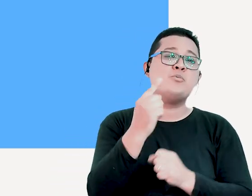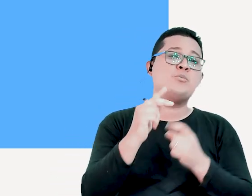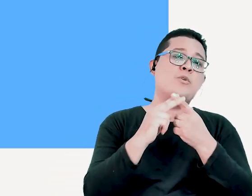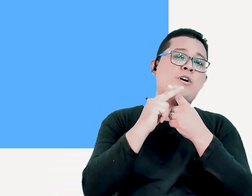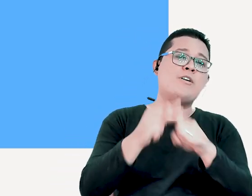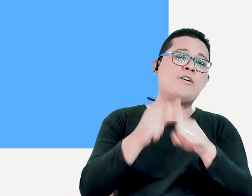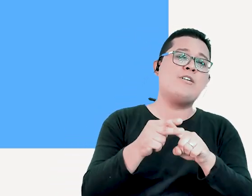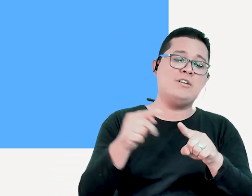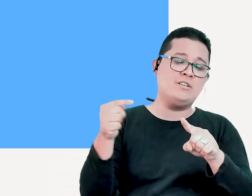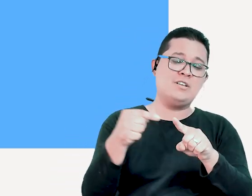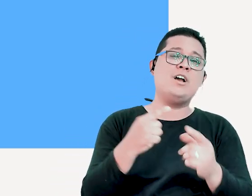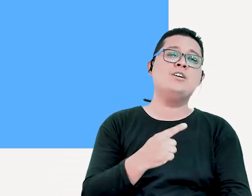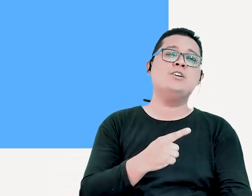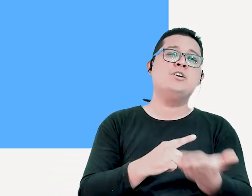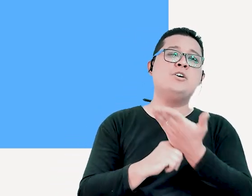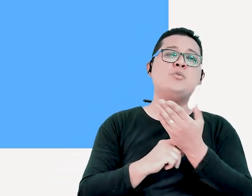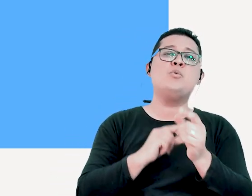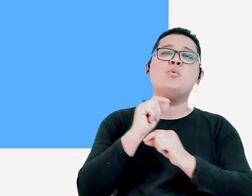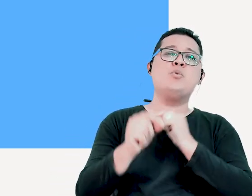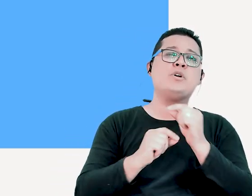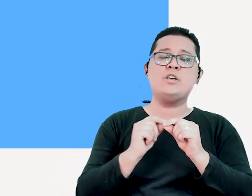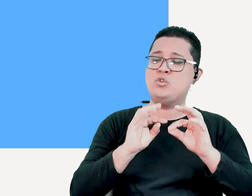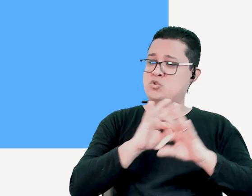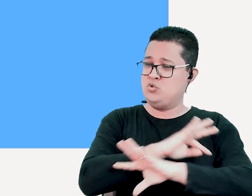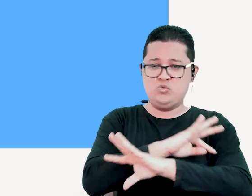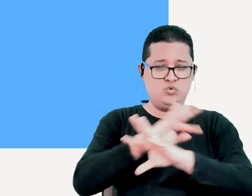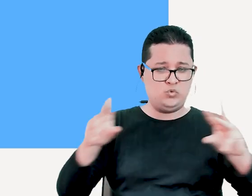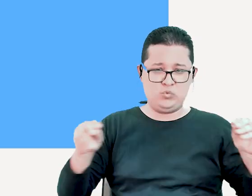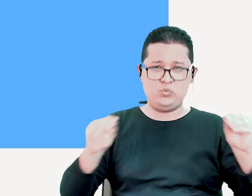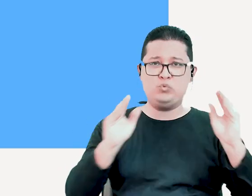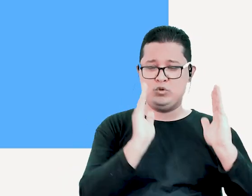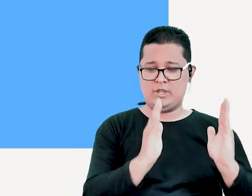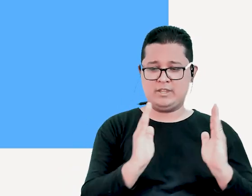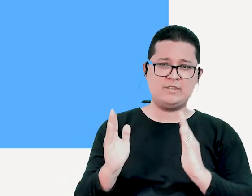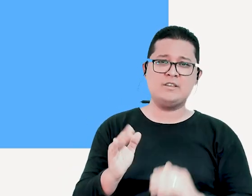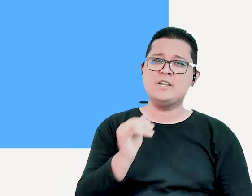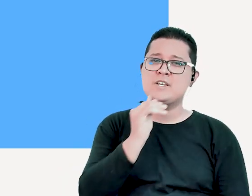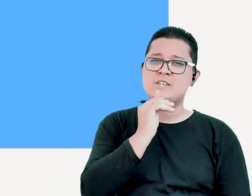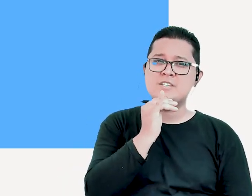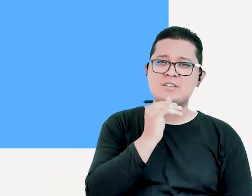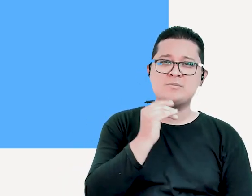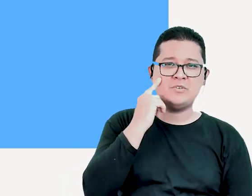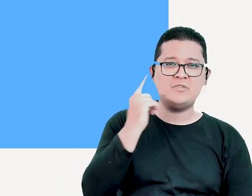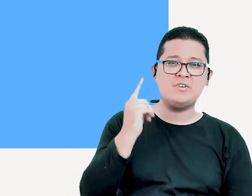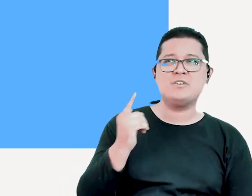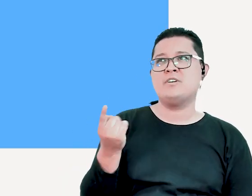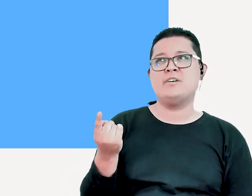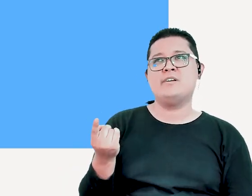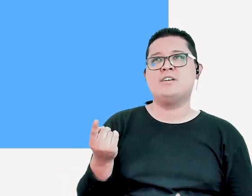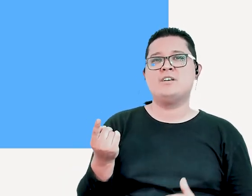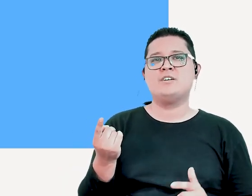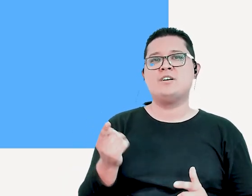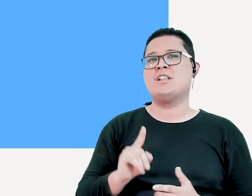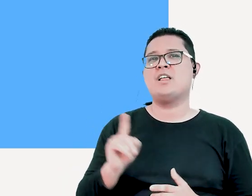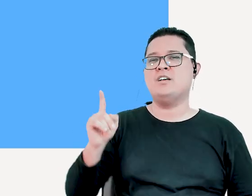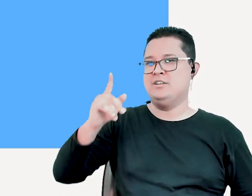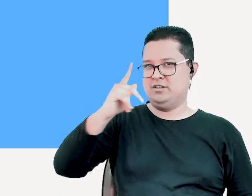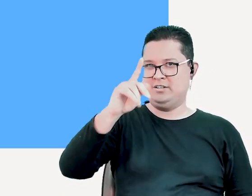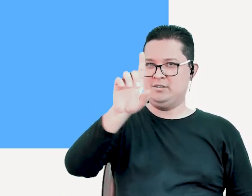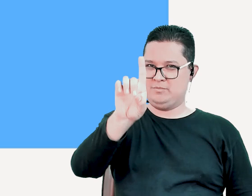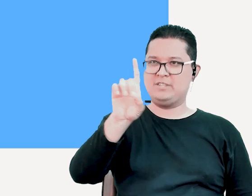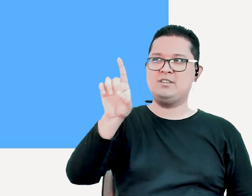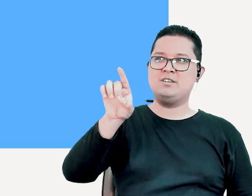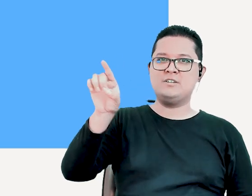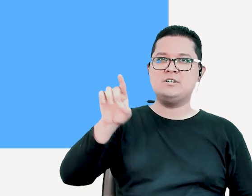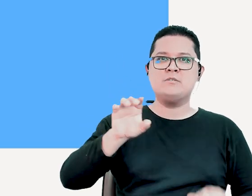te ajudar sistematizando tudo isso. Então, por exemplo, o PD faz uma tela com erro ortográfico, a ferramenta está ali para